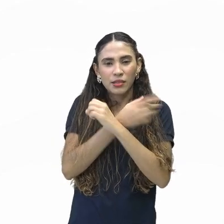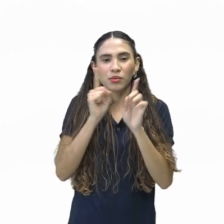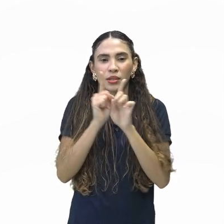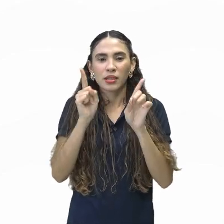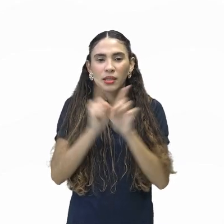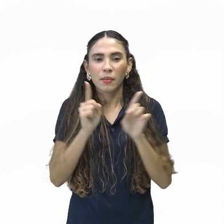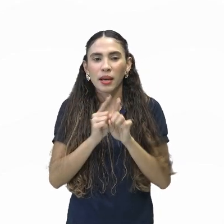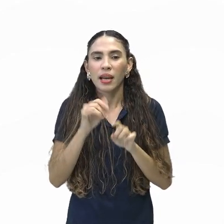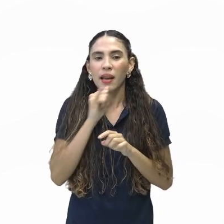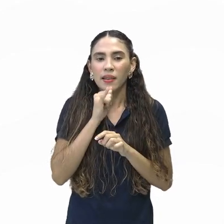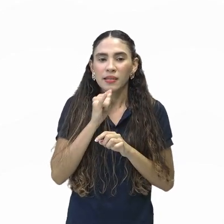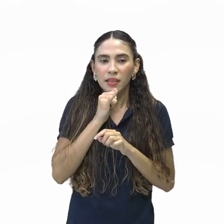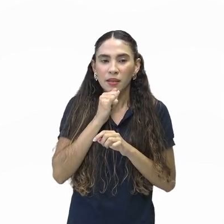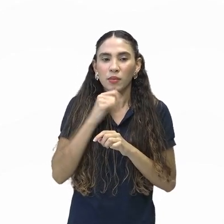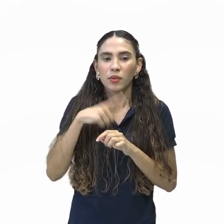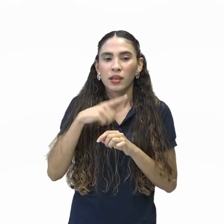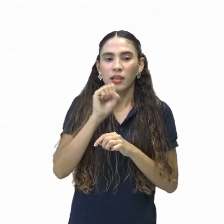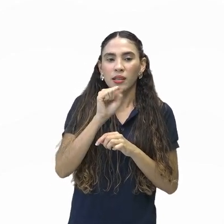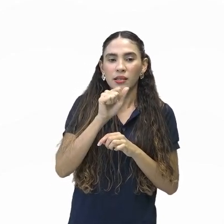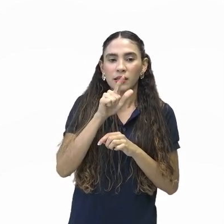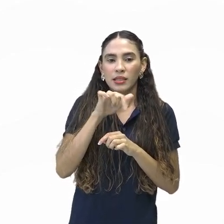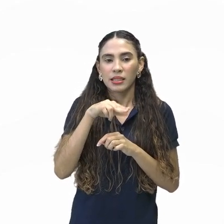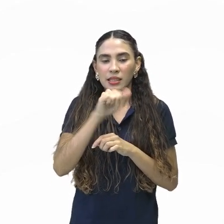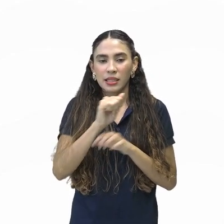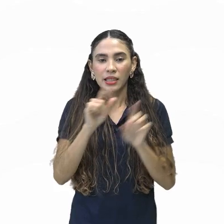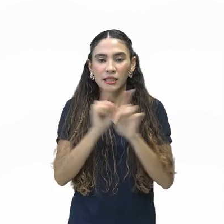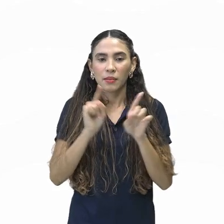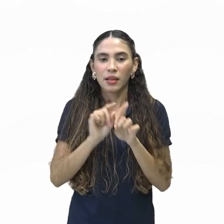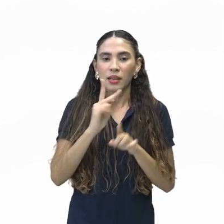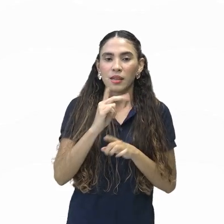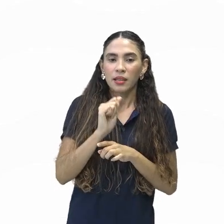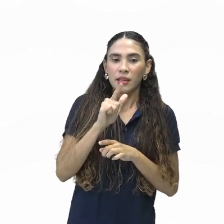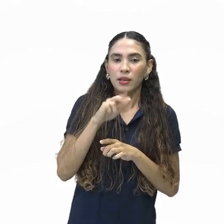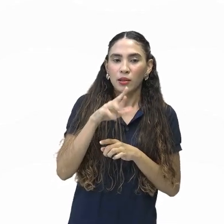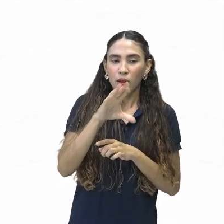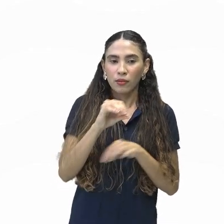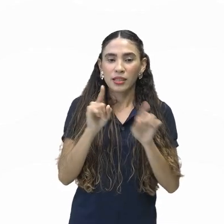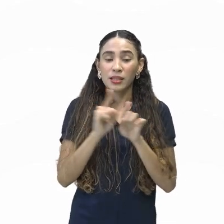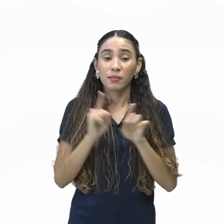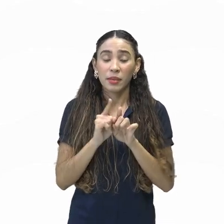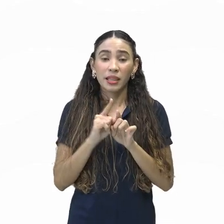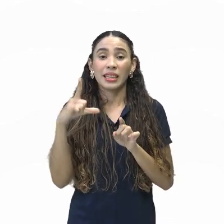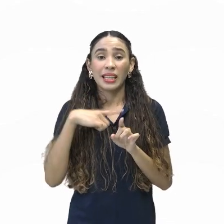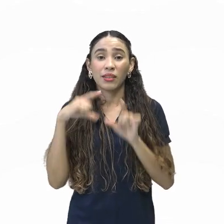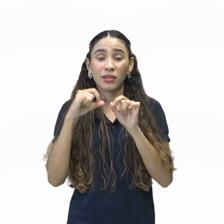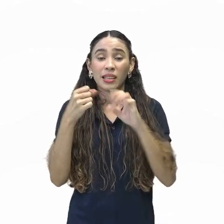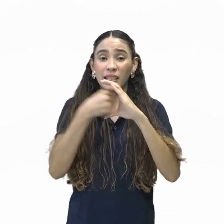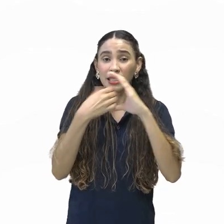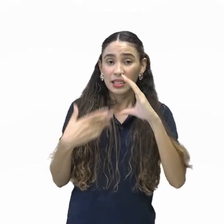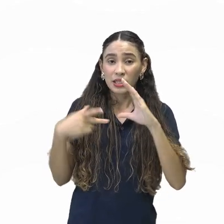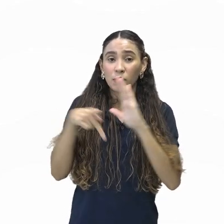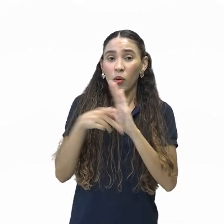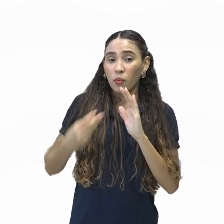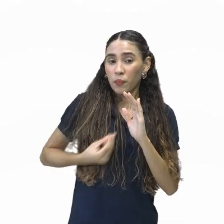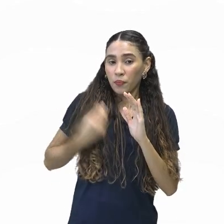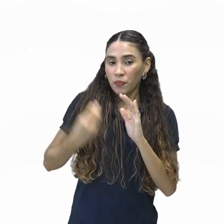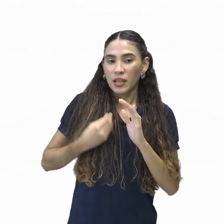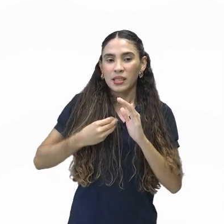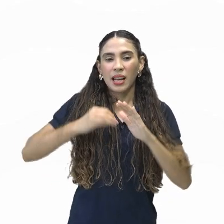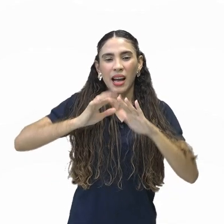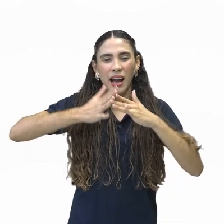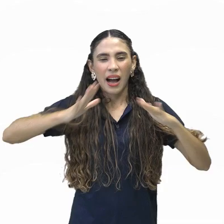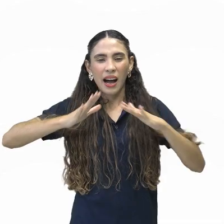salinas, né? São halófitas extremas. Também nós temos aí a característica da vivência em